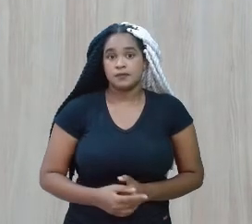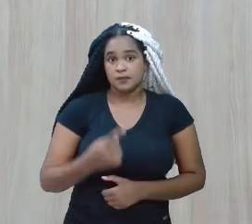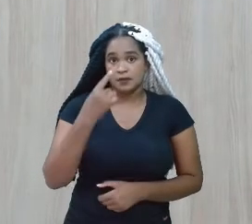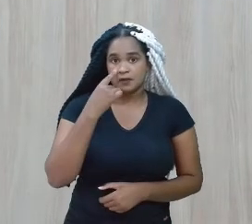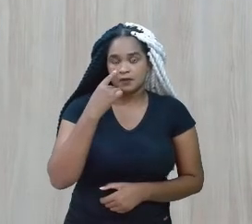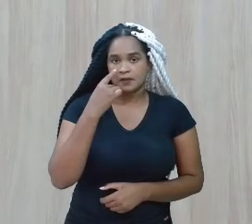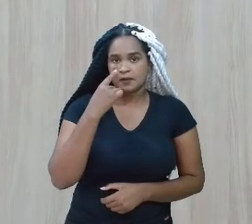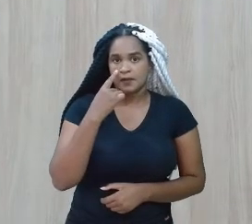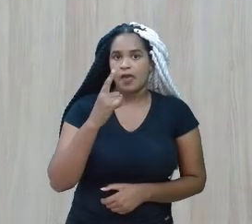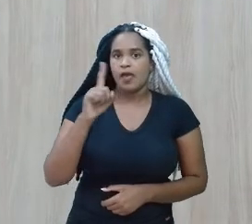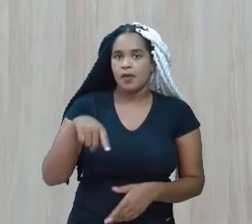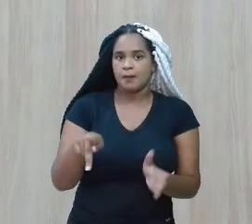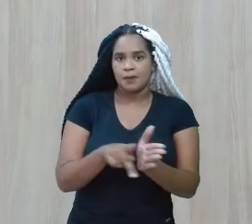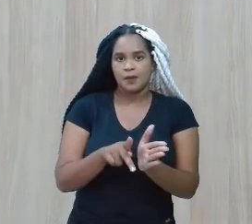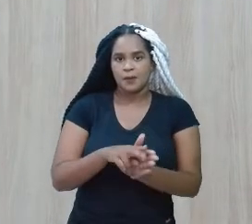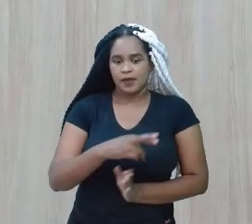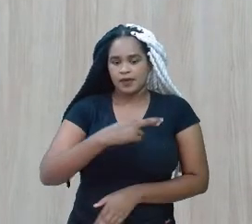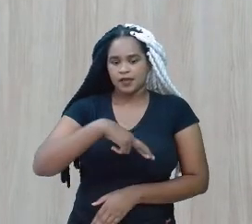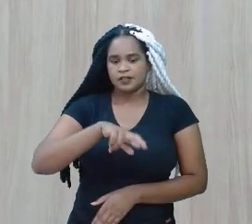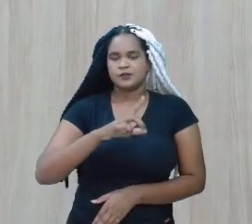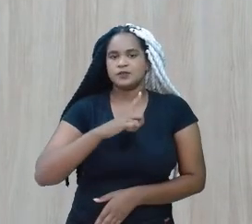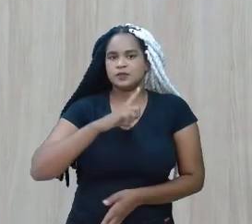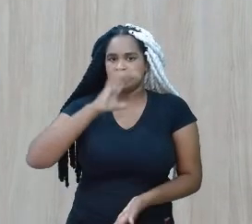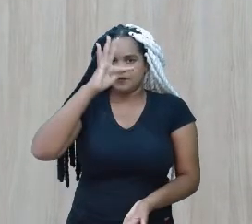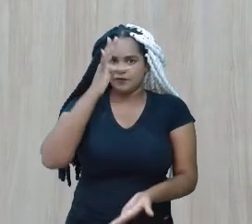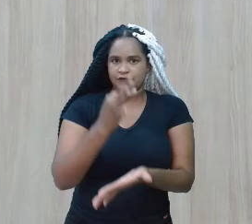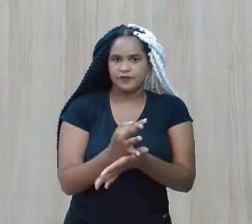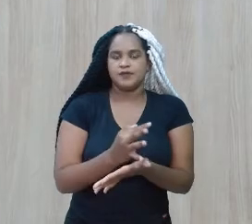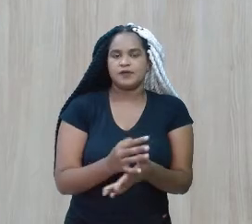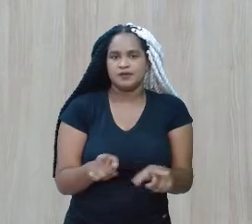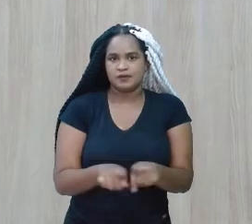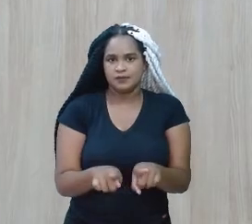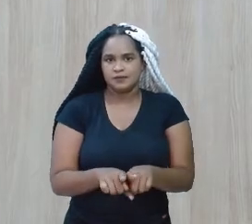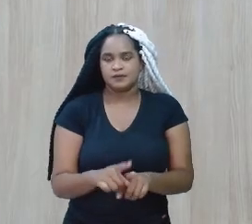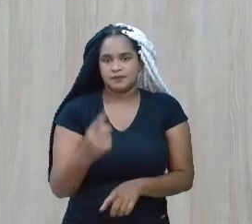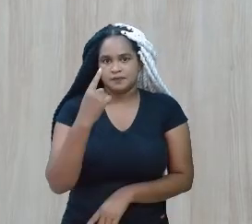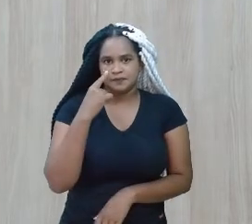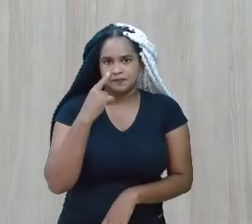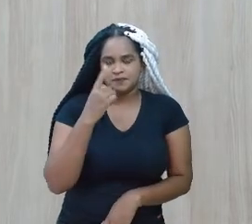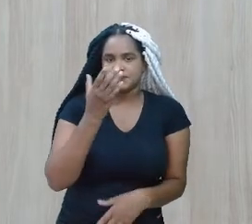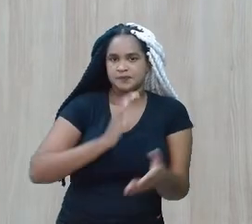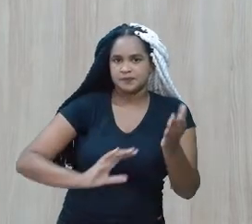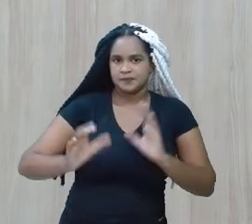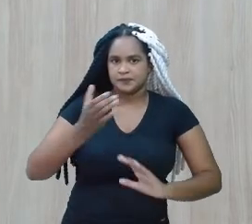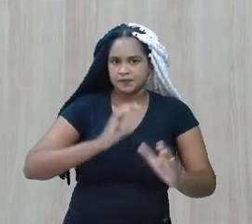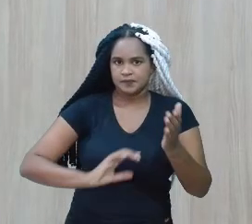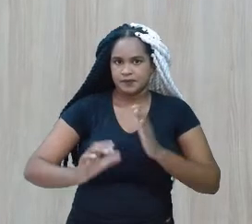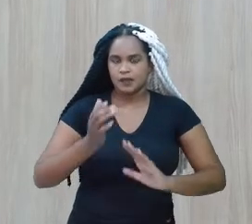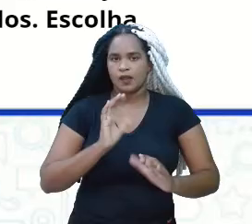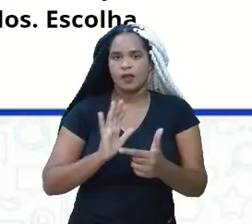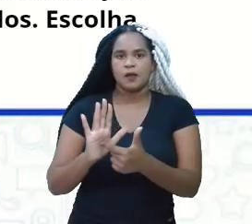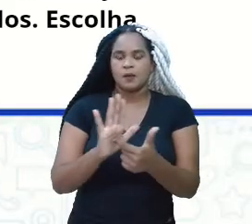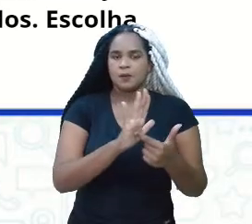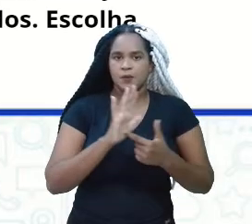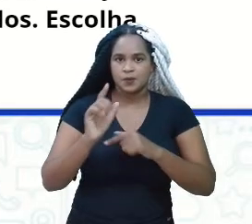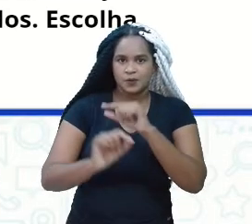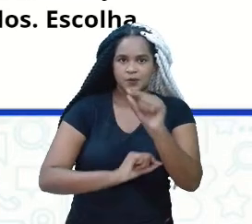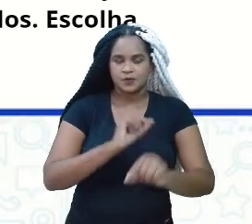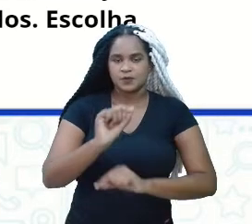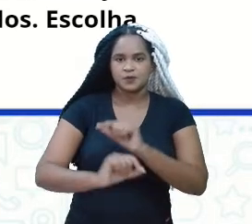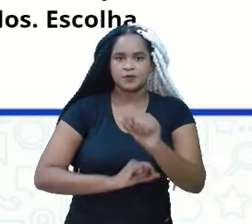fé, crença também. Não é? E aí nós temos aqui, não é, uma lenda que aparece, não é, no cemitério de Santo